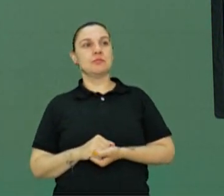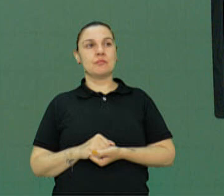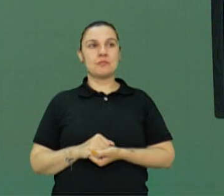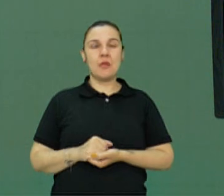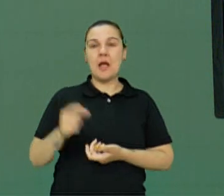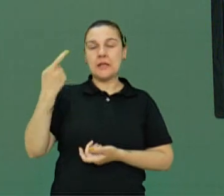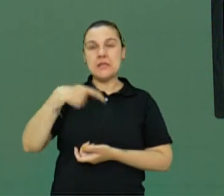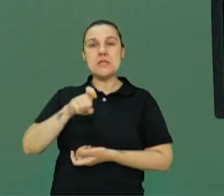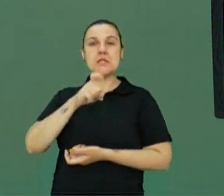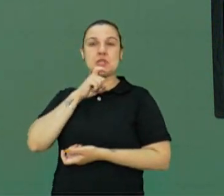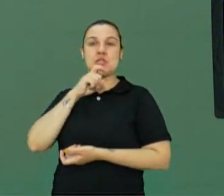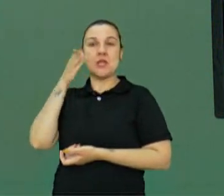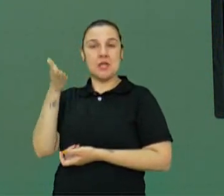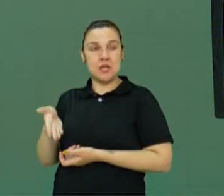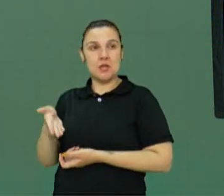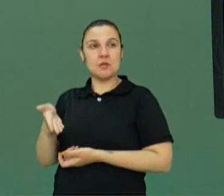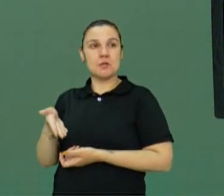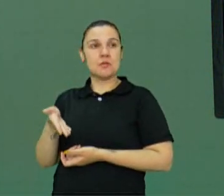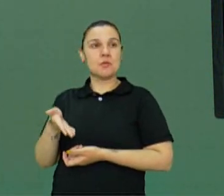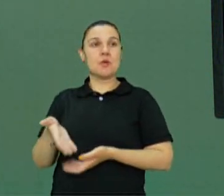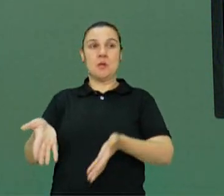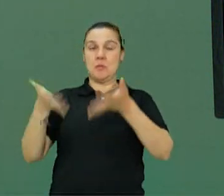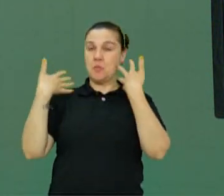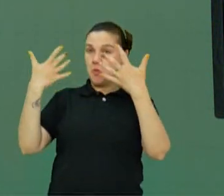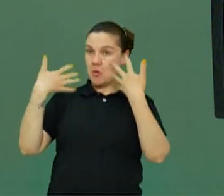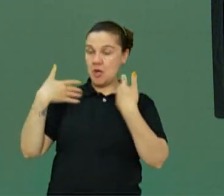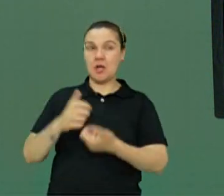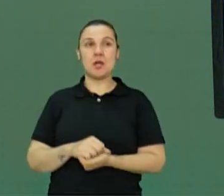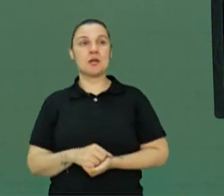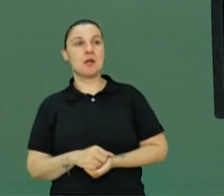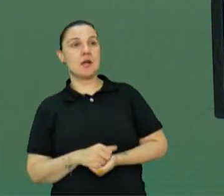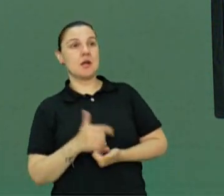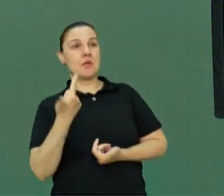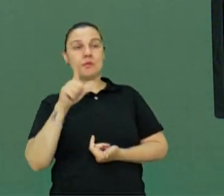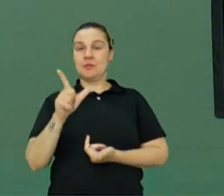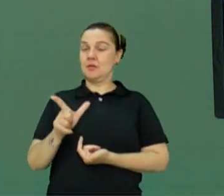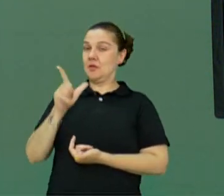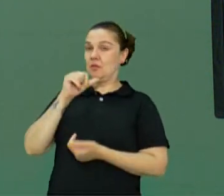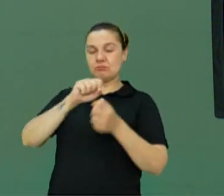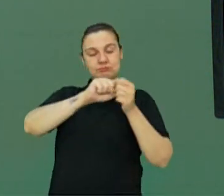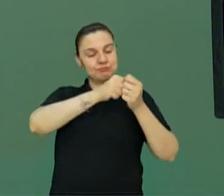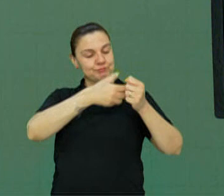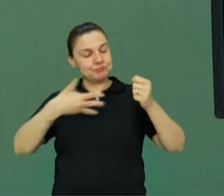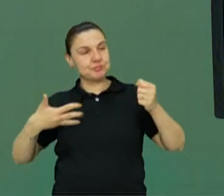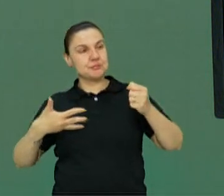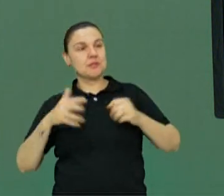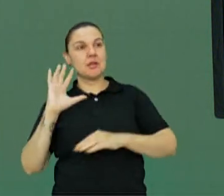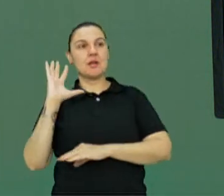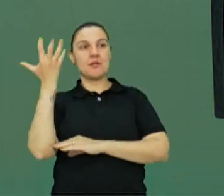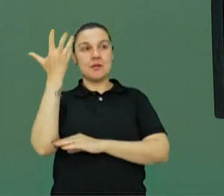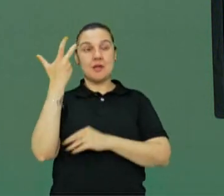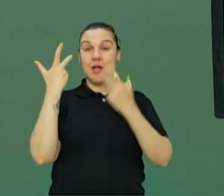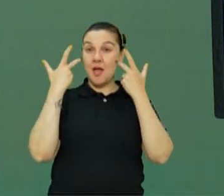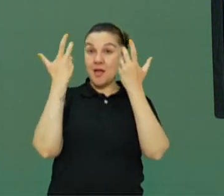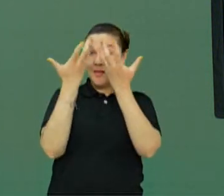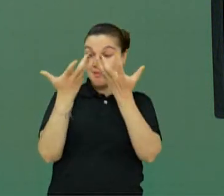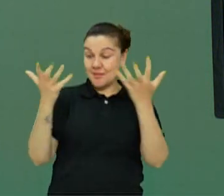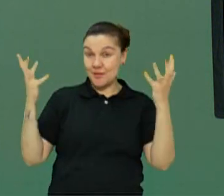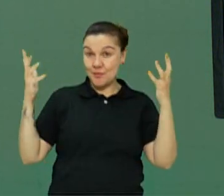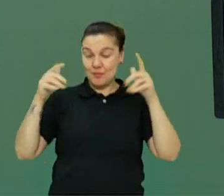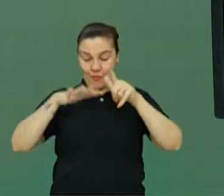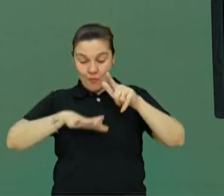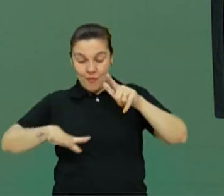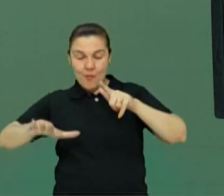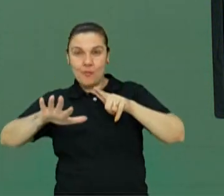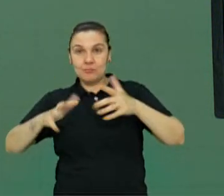eras glaciais, muito calor, ausência da água, enfim, as ações que a natureza, que o